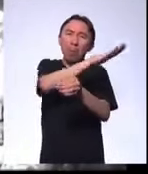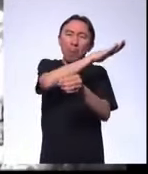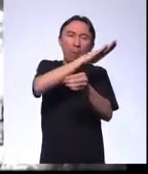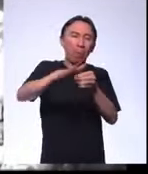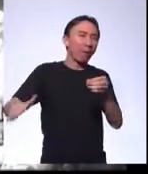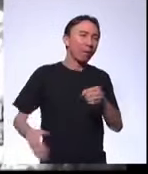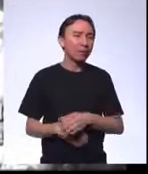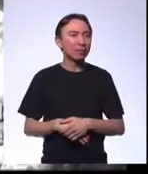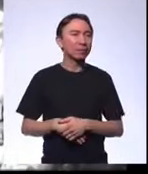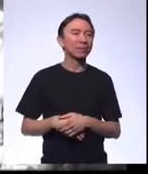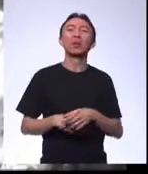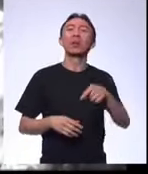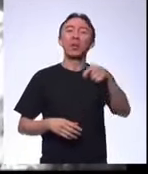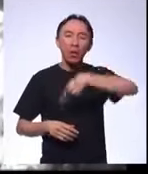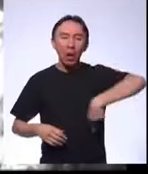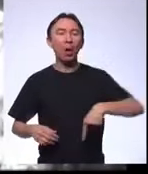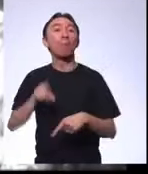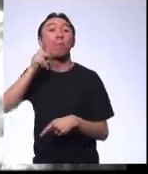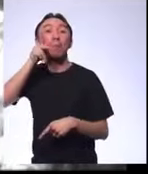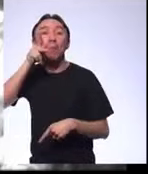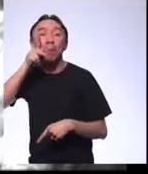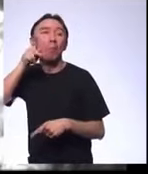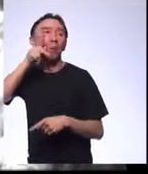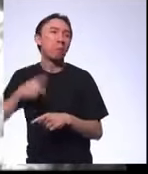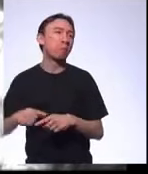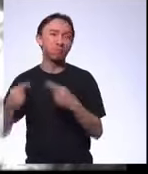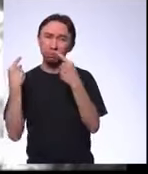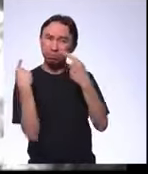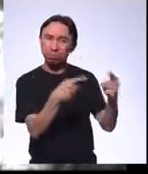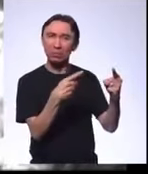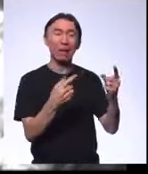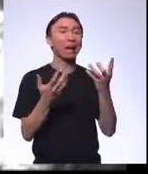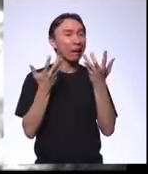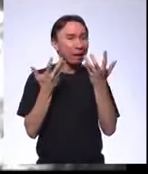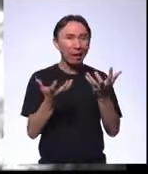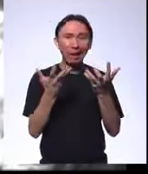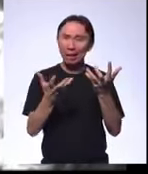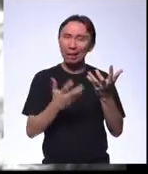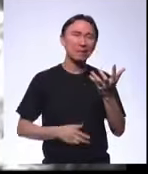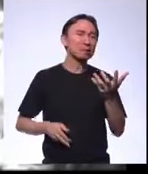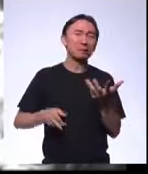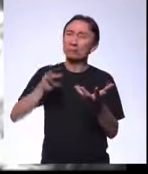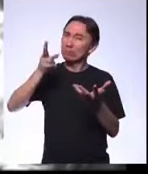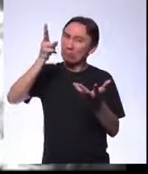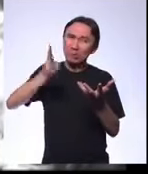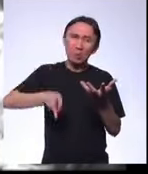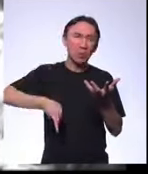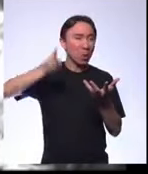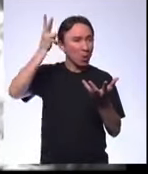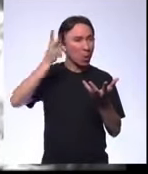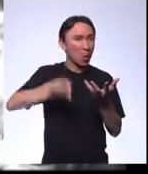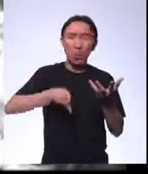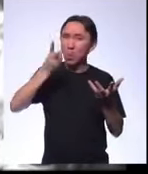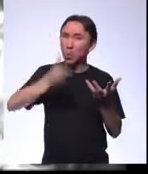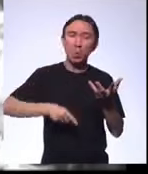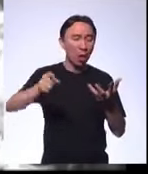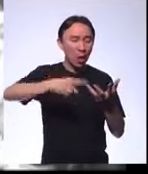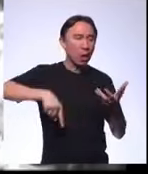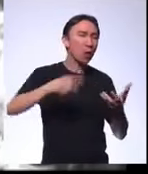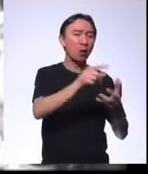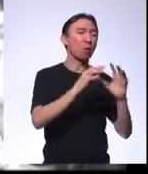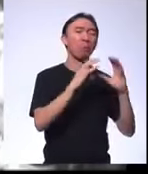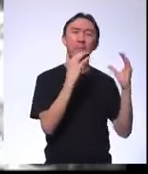Como nós da oposição gostaríamos que estivesse permanentemente acompanhando todos os atos desse